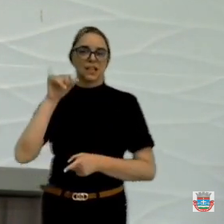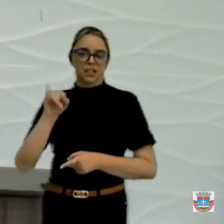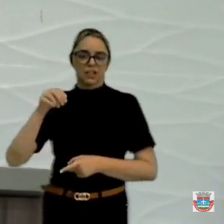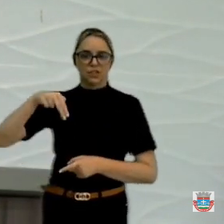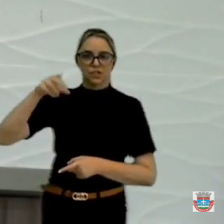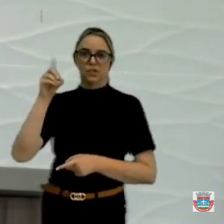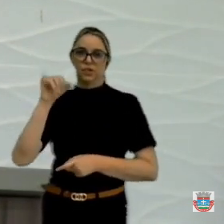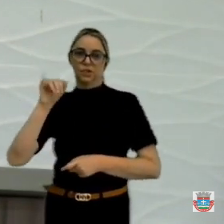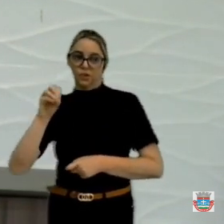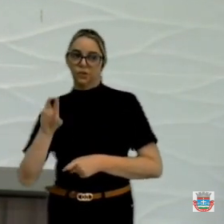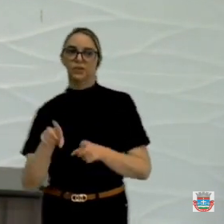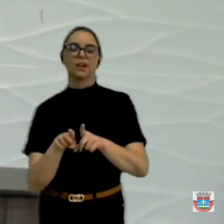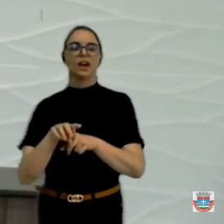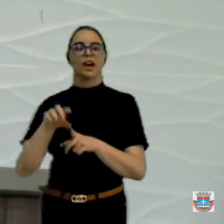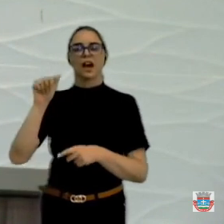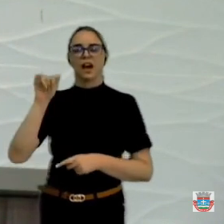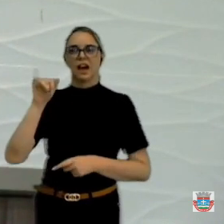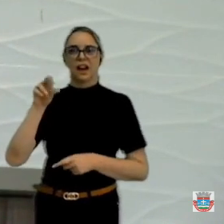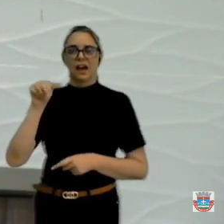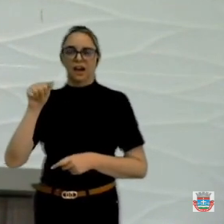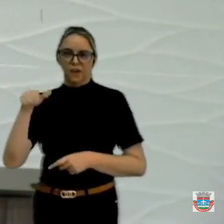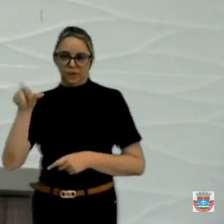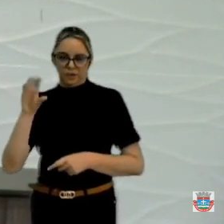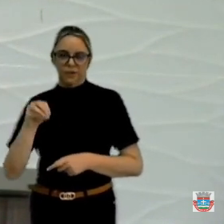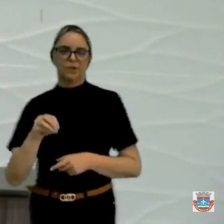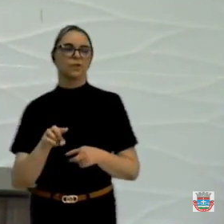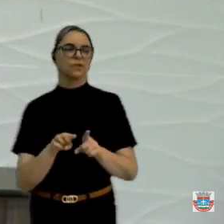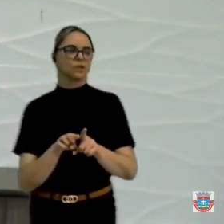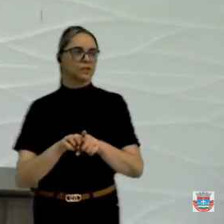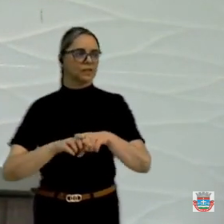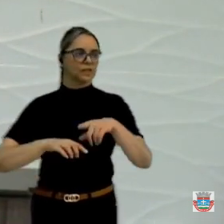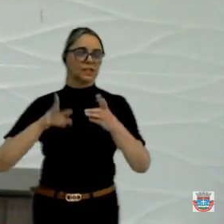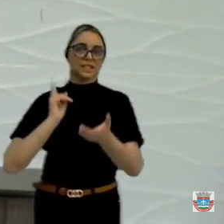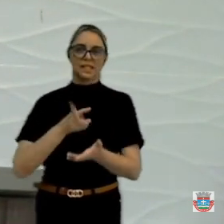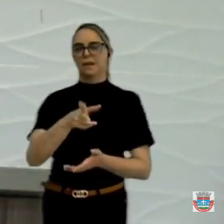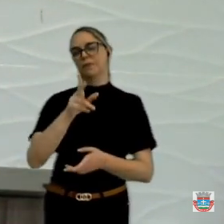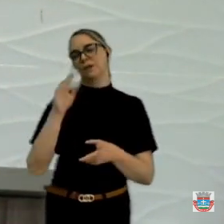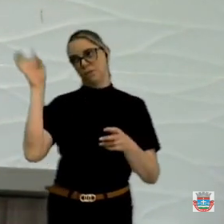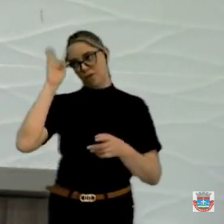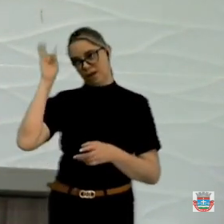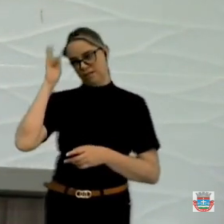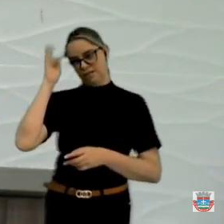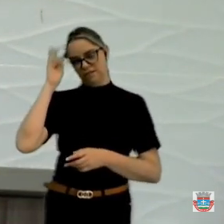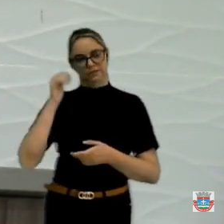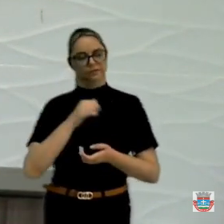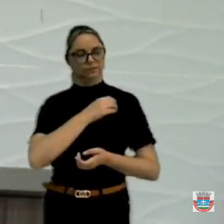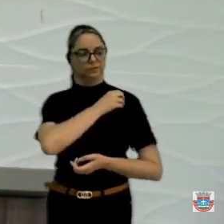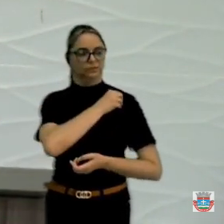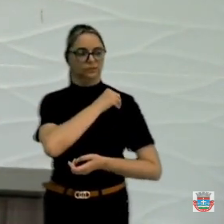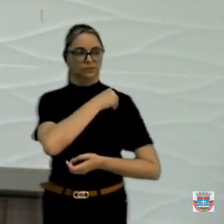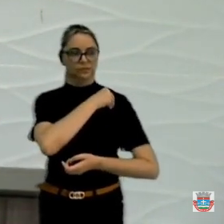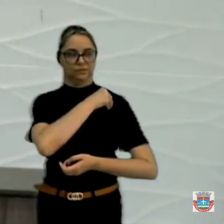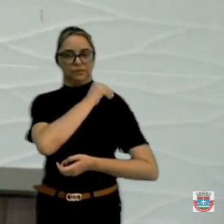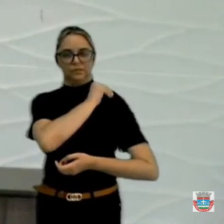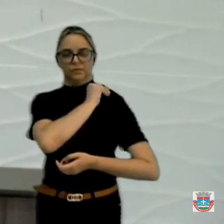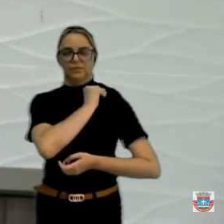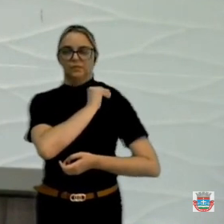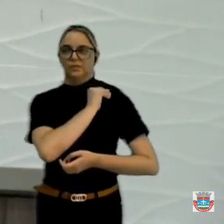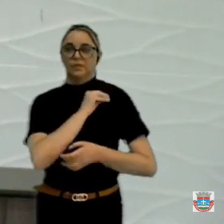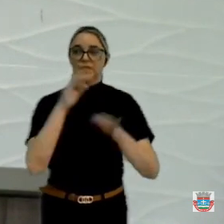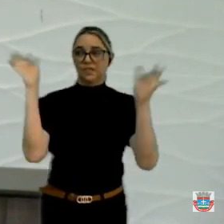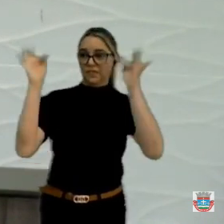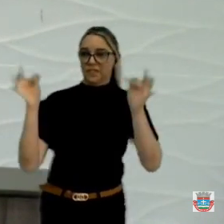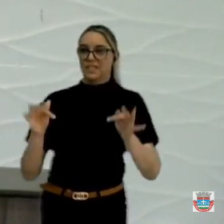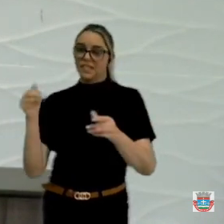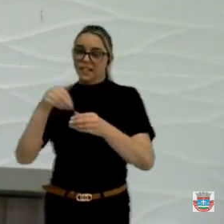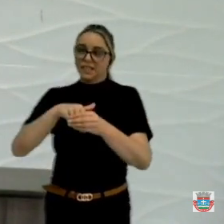Tonharão, a Célio do Mercado, esse pessoal que assiste toda essa quarta-feira. Presidente, coloquei umas felicitações no dia de